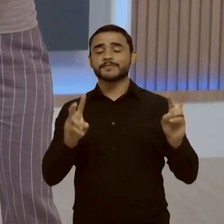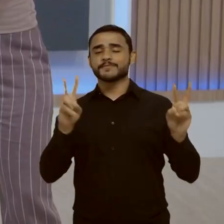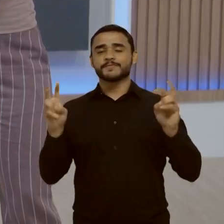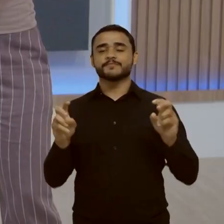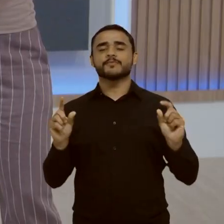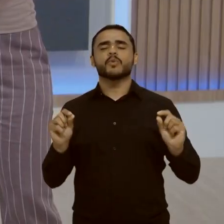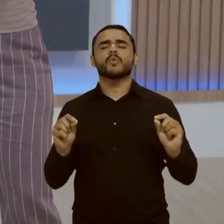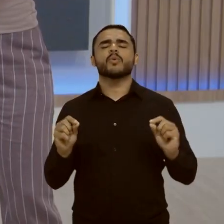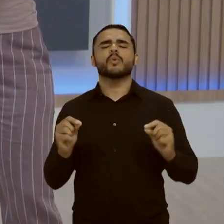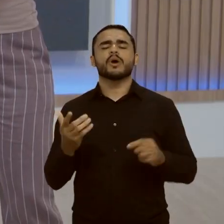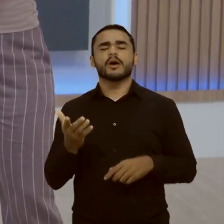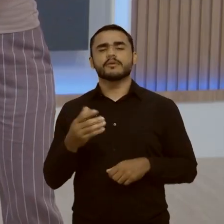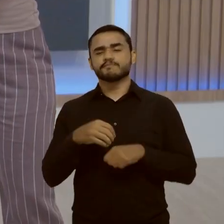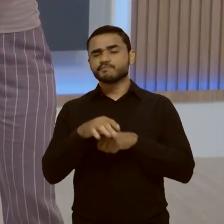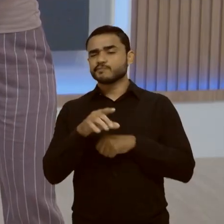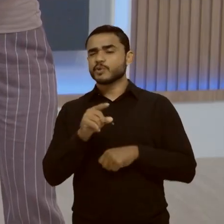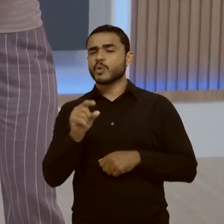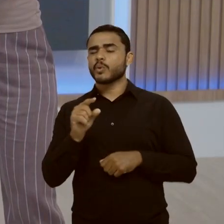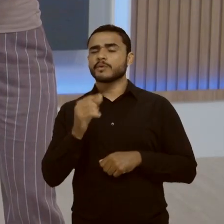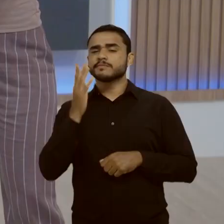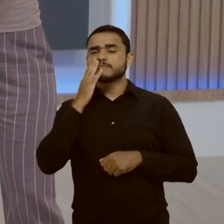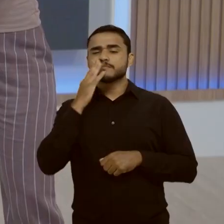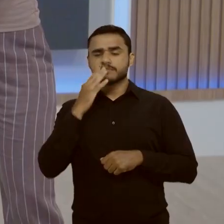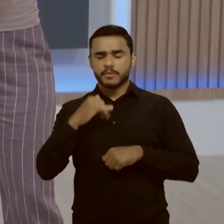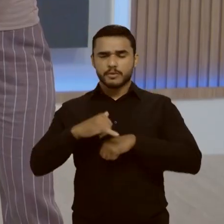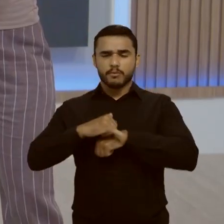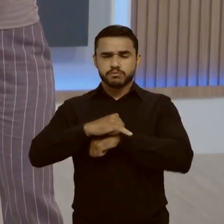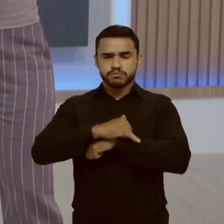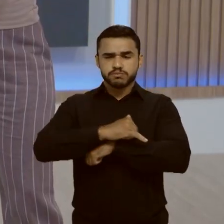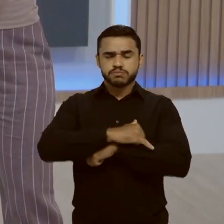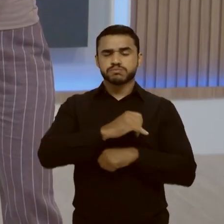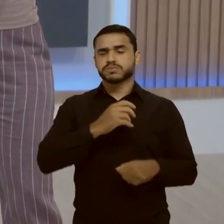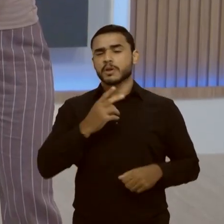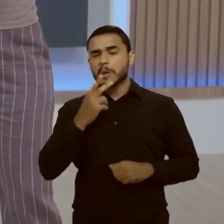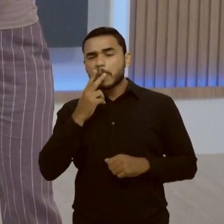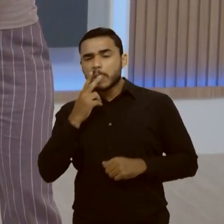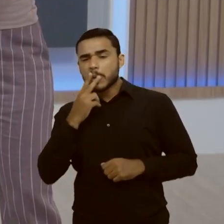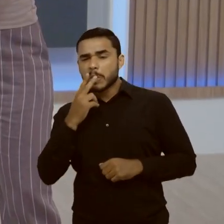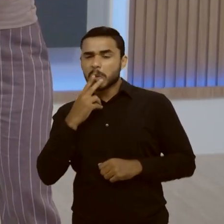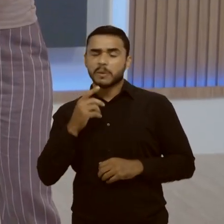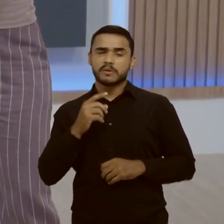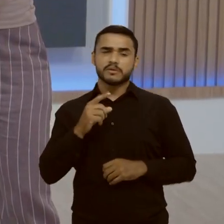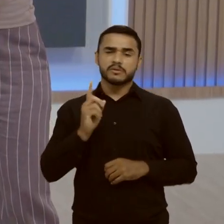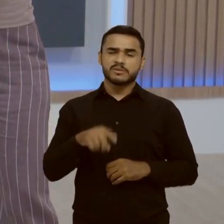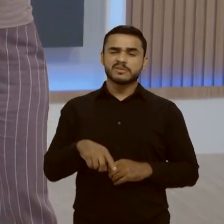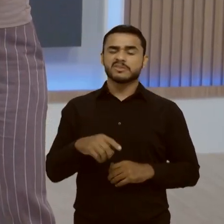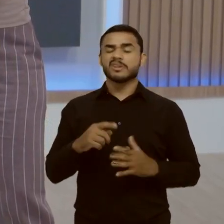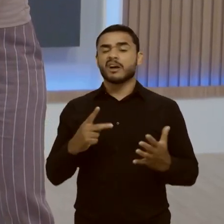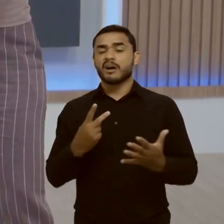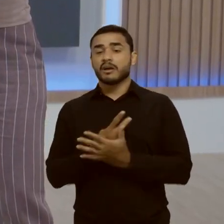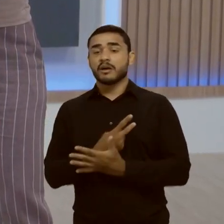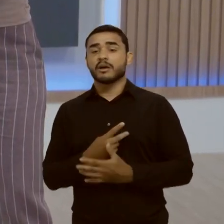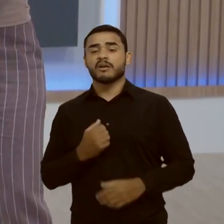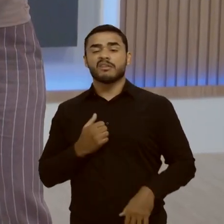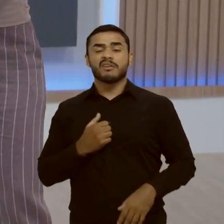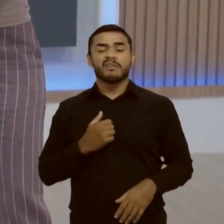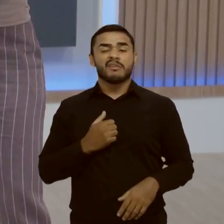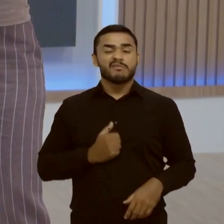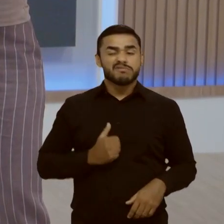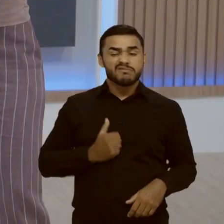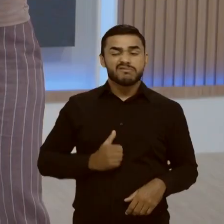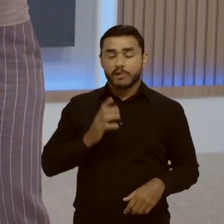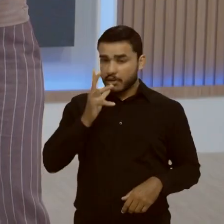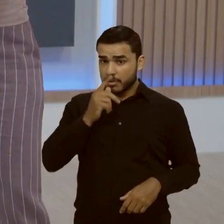A gente vai falar sobre como a obesidade, tabagismo, constipação e até uma tosse